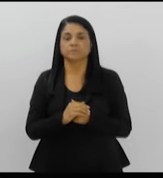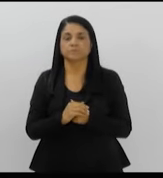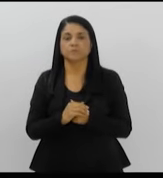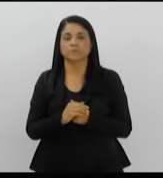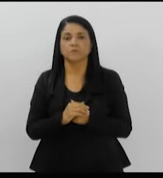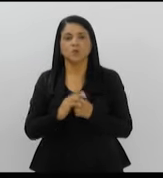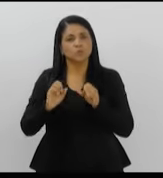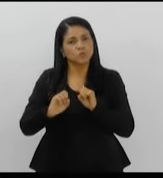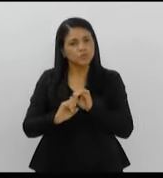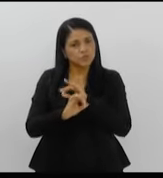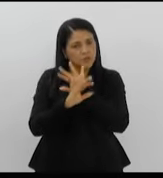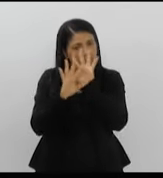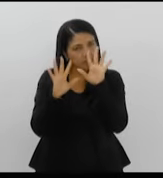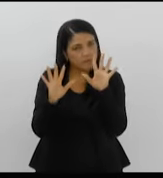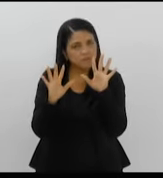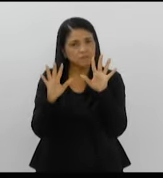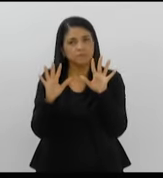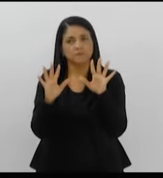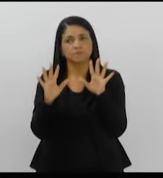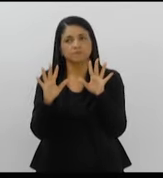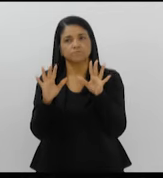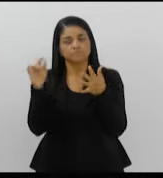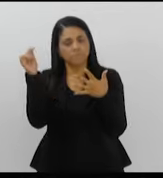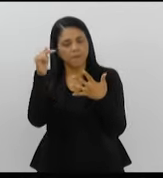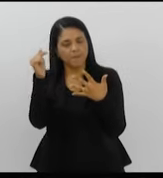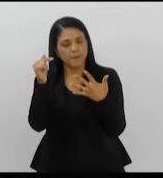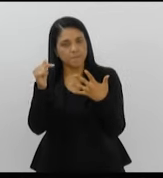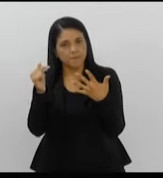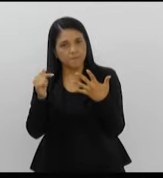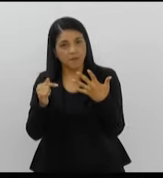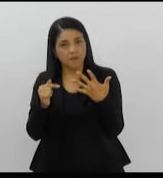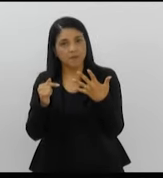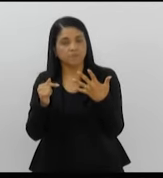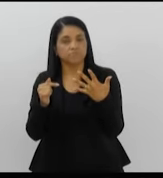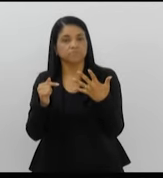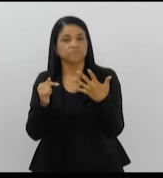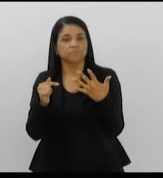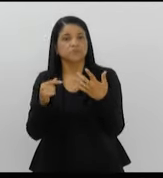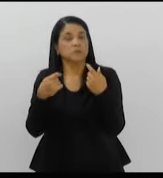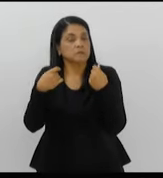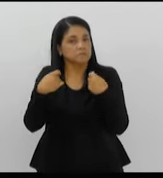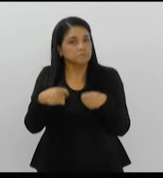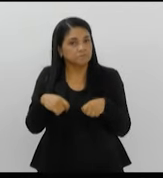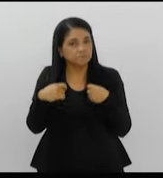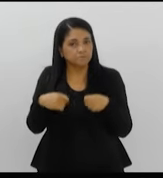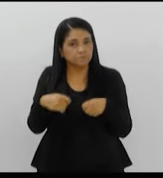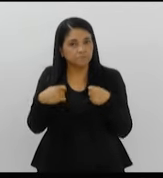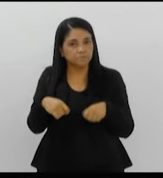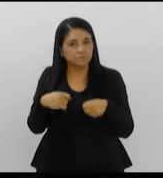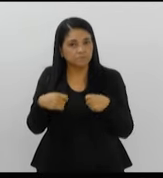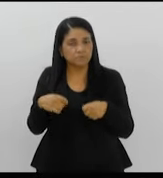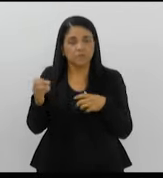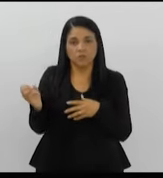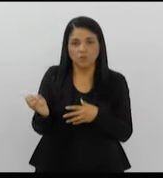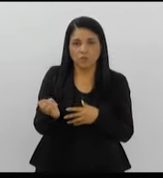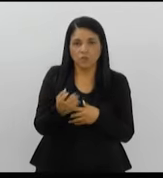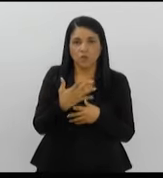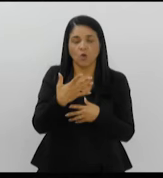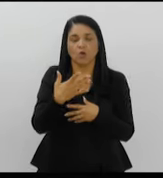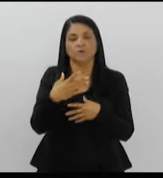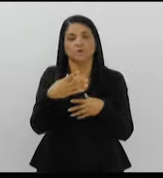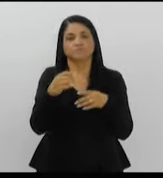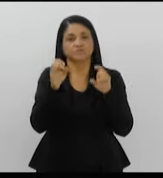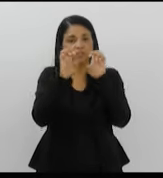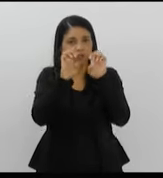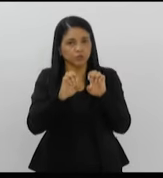um esclarecimento, né, exatamente sobre a necessidade dessa nova